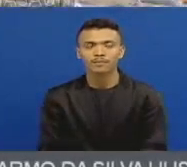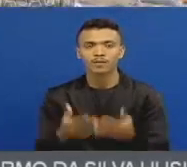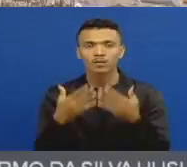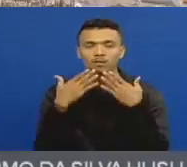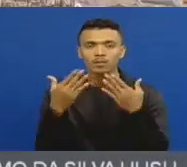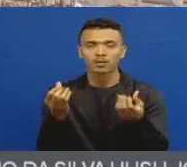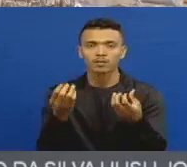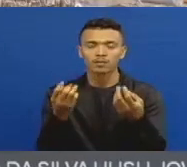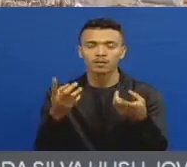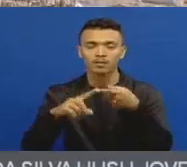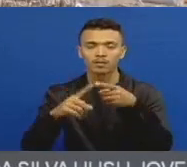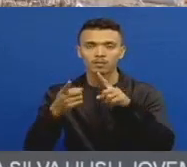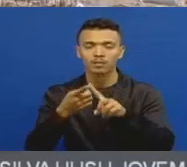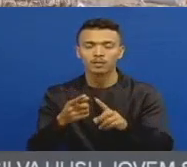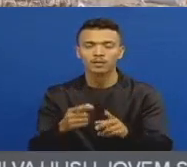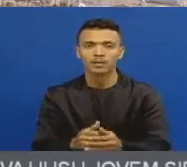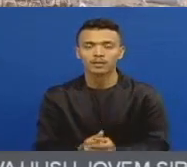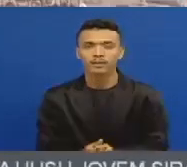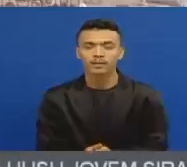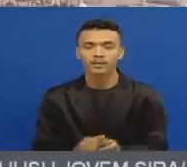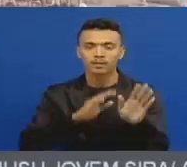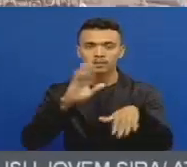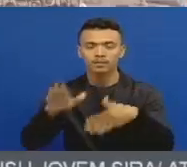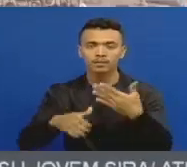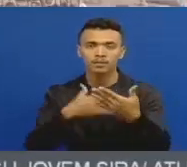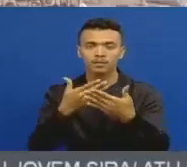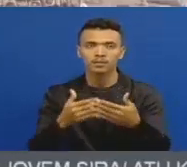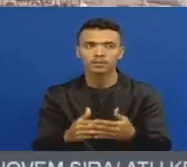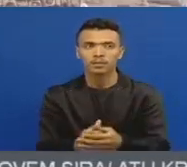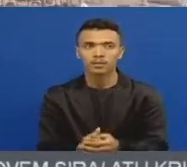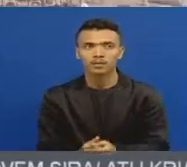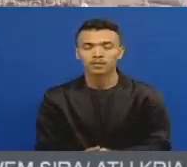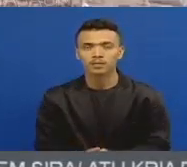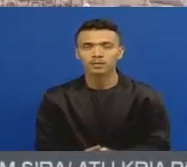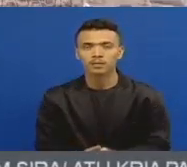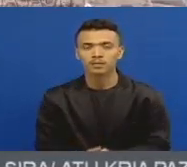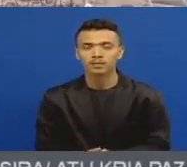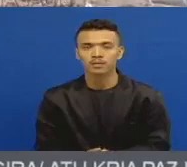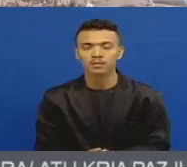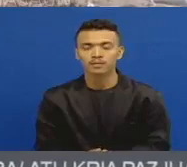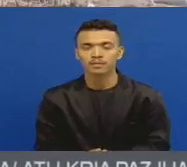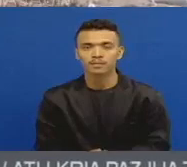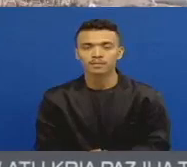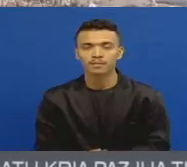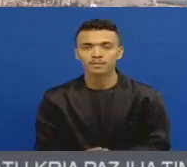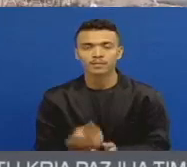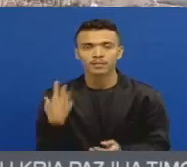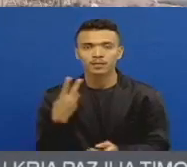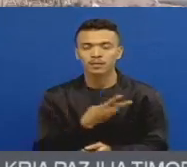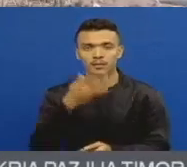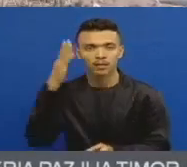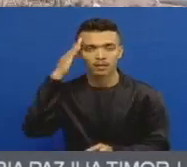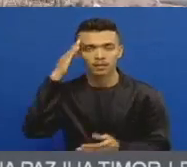Obrigada Barco Belung e Estúdio Central Kaikoli Dili. Telespectadores rádio no televisão Timor-Leste e tatene